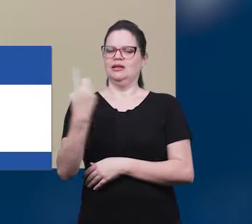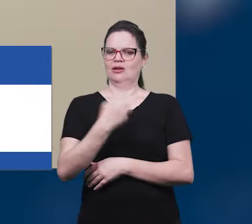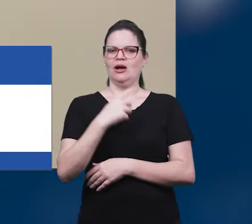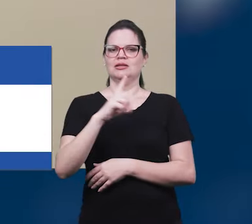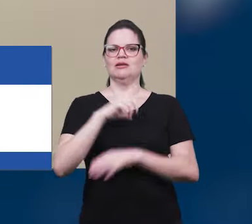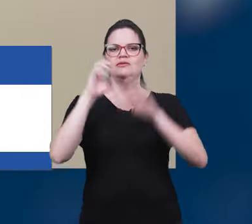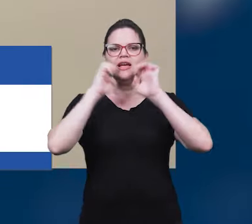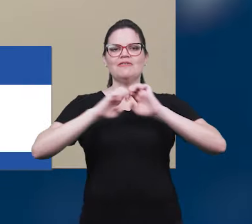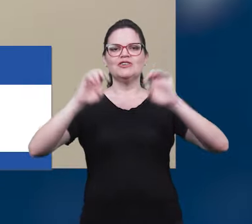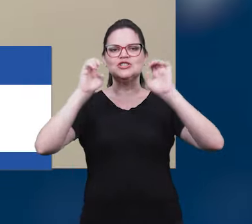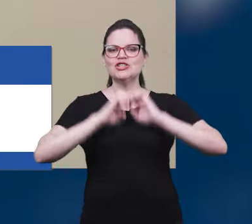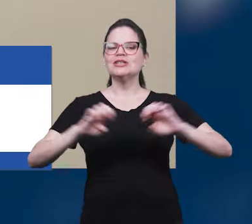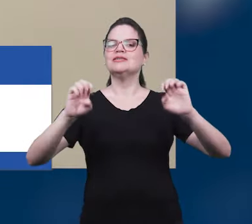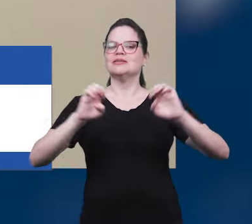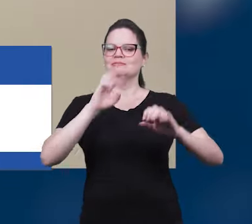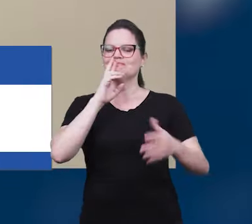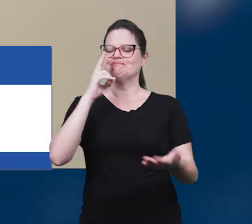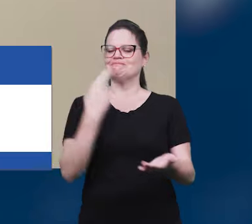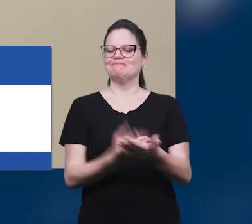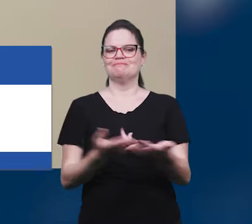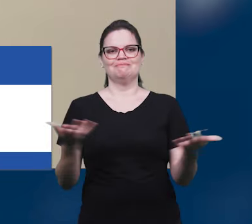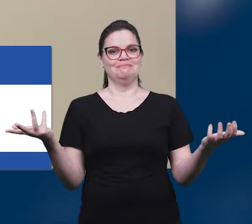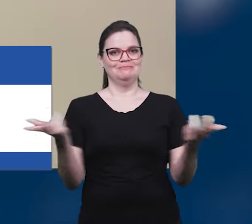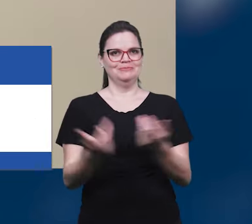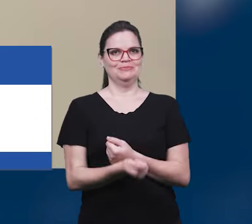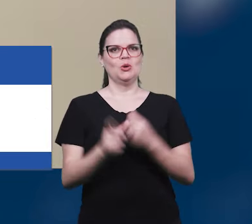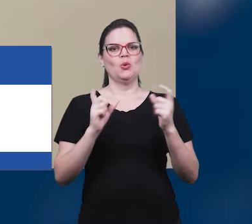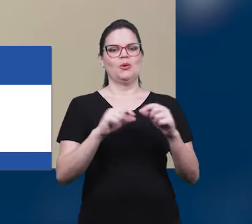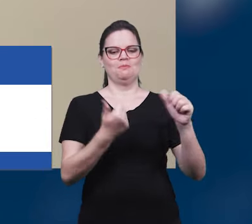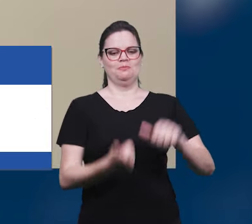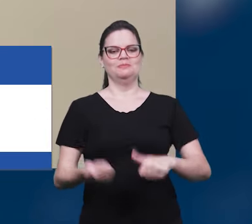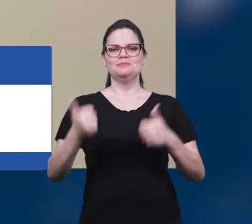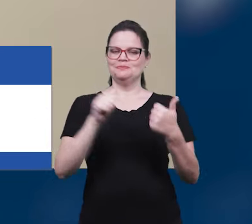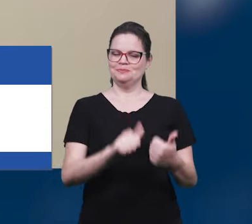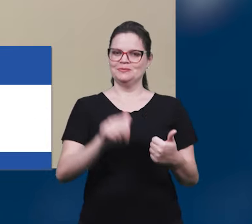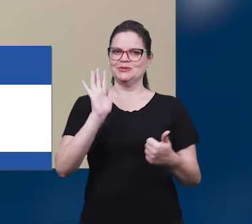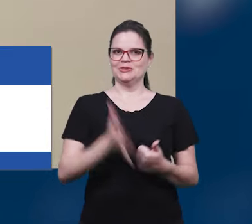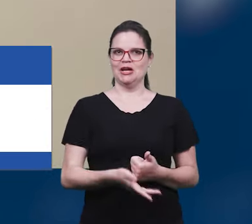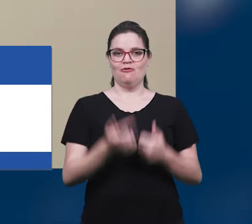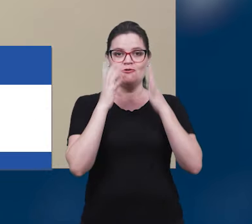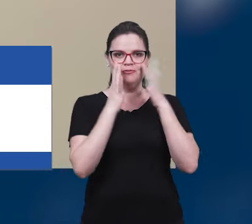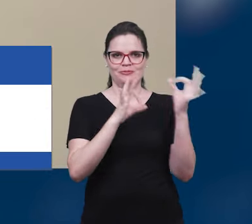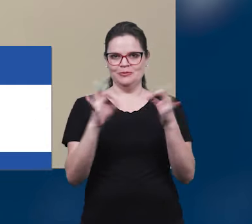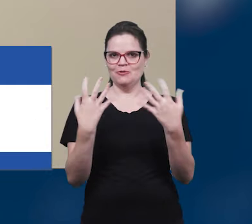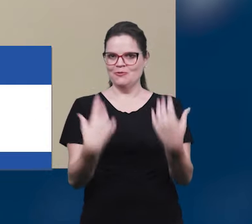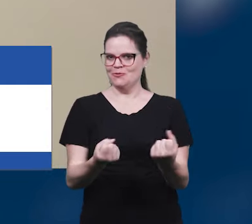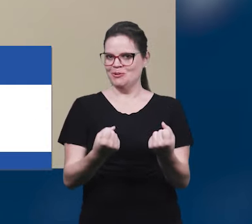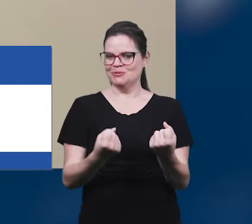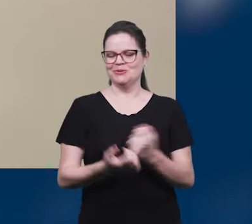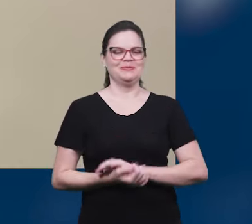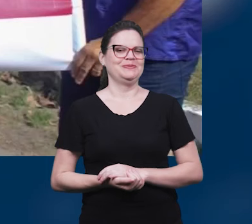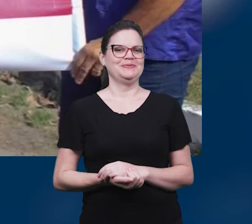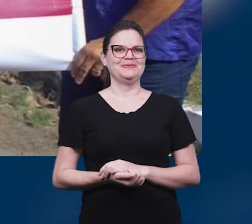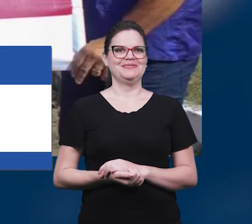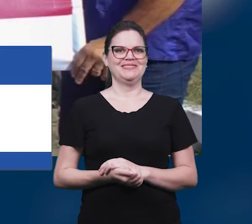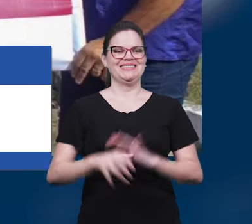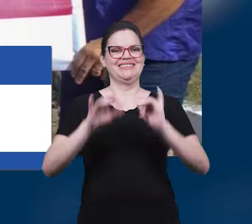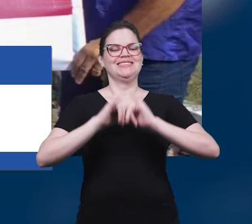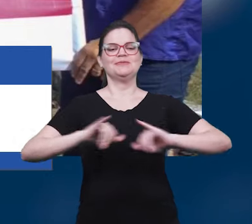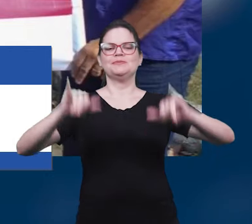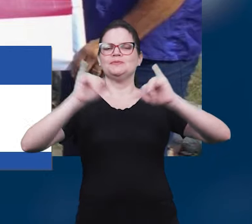evangelizações e o resultado delas que é o batismo nas águas vamos acompanhar juntos o que aconteceu por aqui